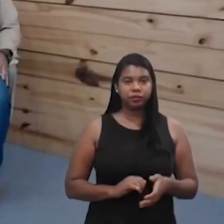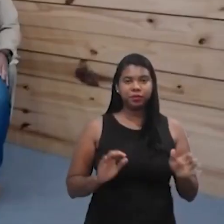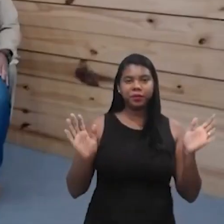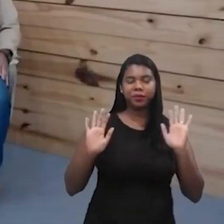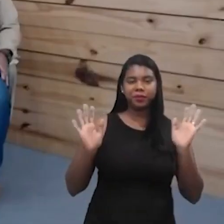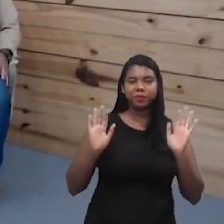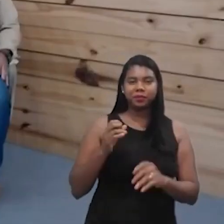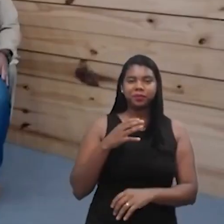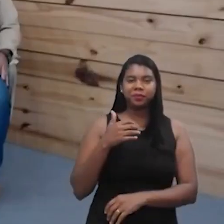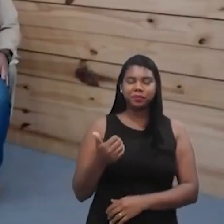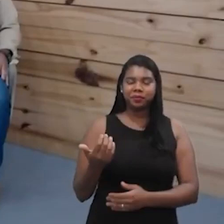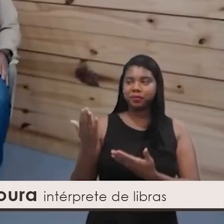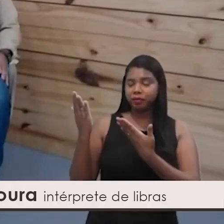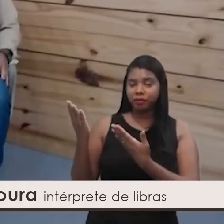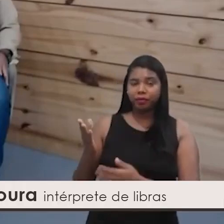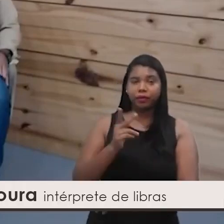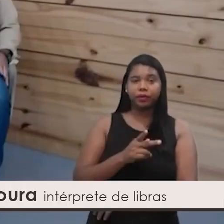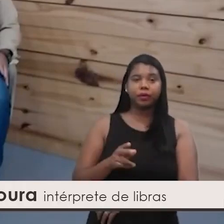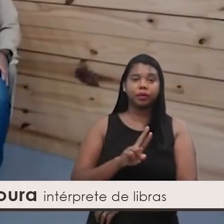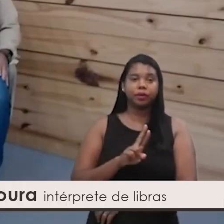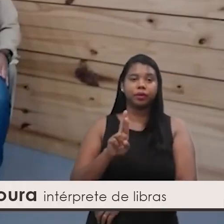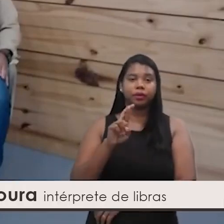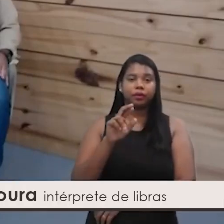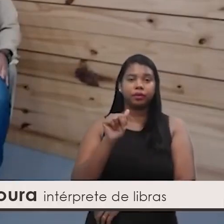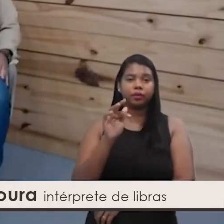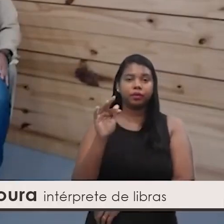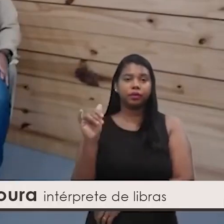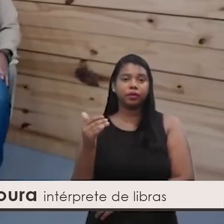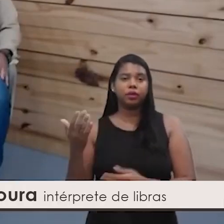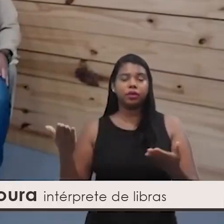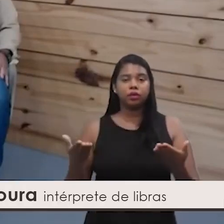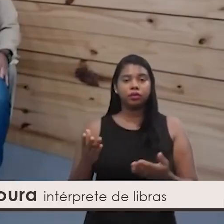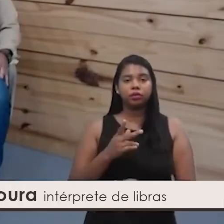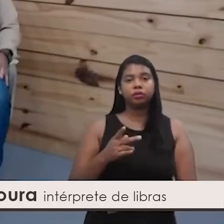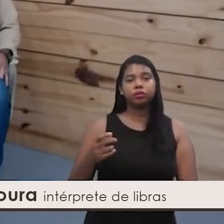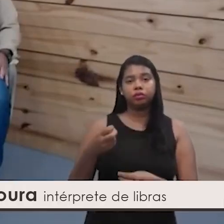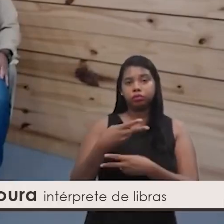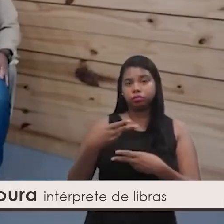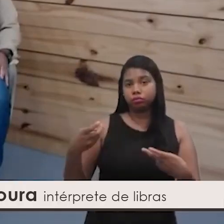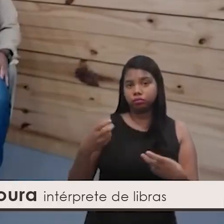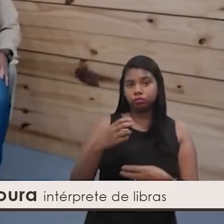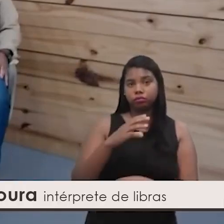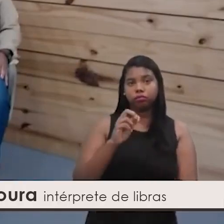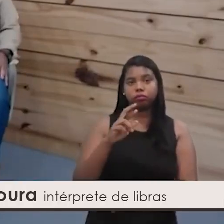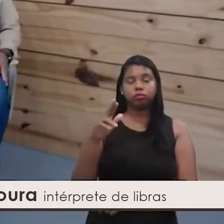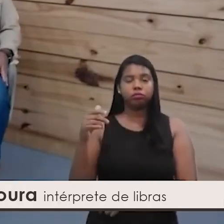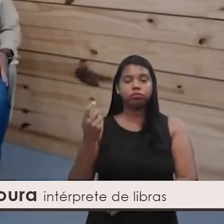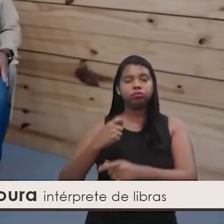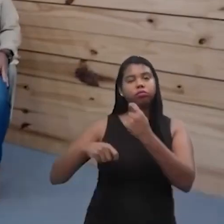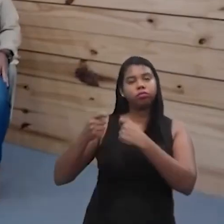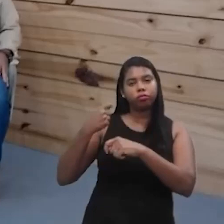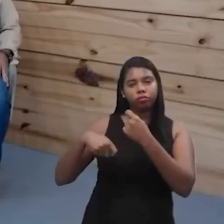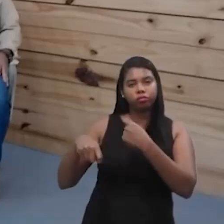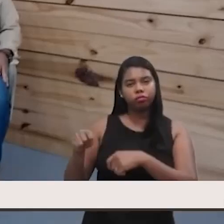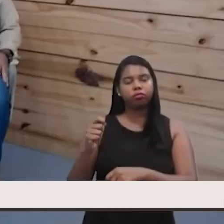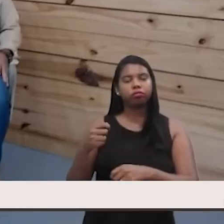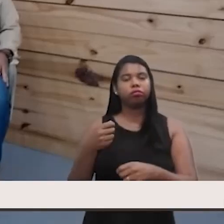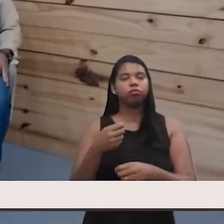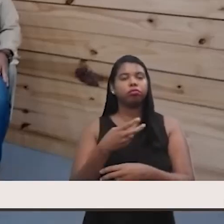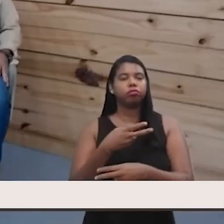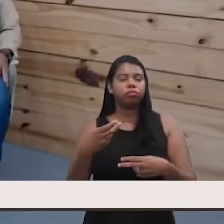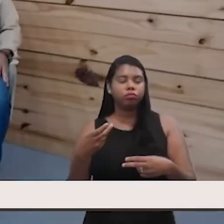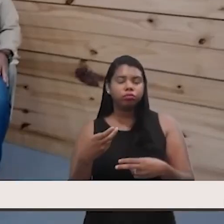Olá pessoal, sou o professor Rafael. Estamos aqui hoje com o professor Jálvaro Carneiro Leão, economista e consultor do